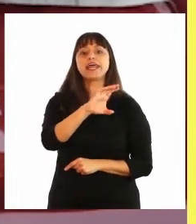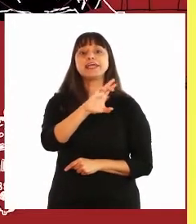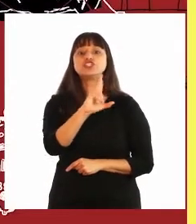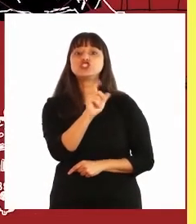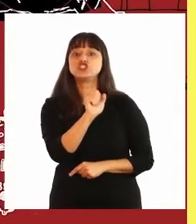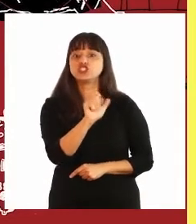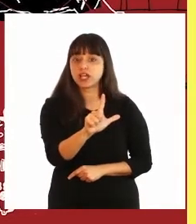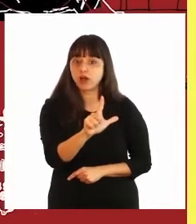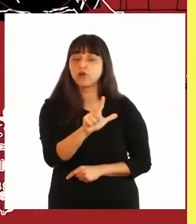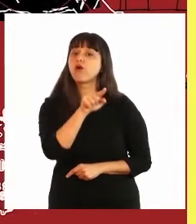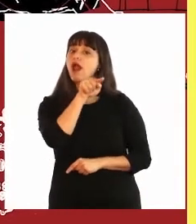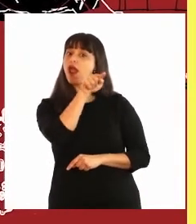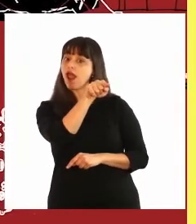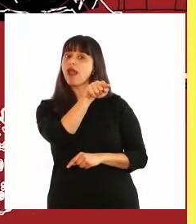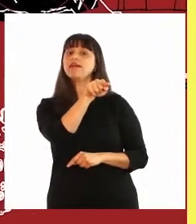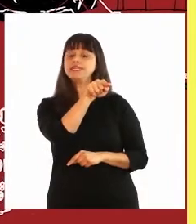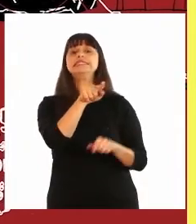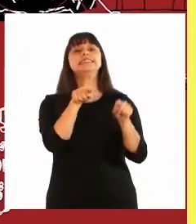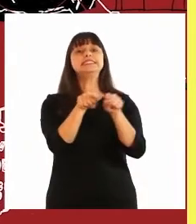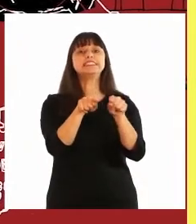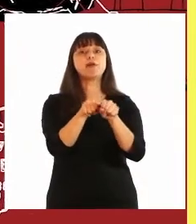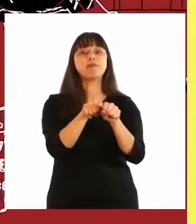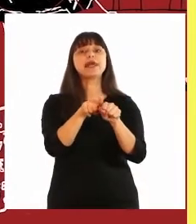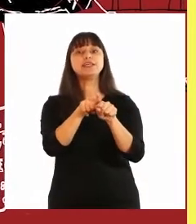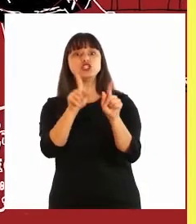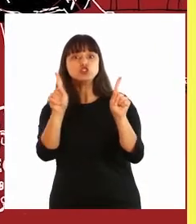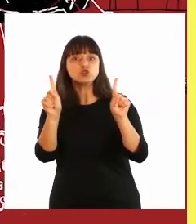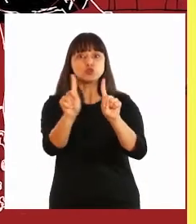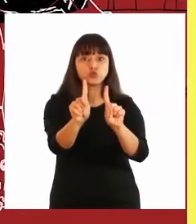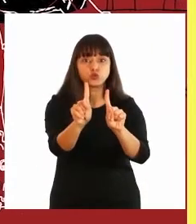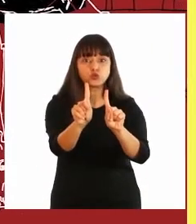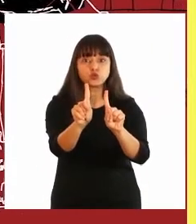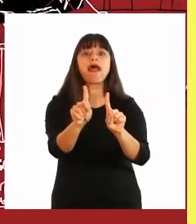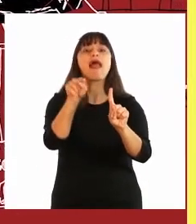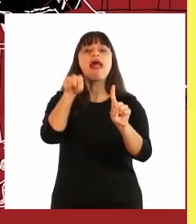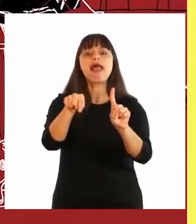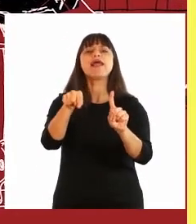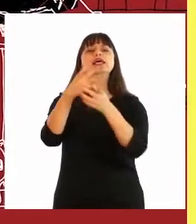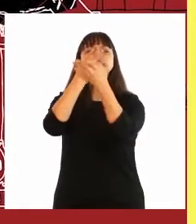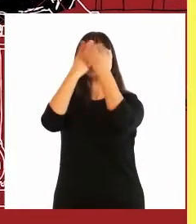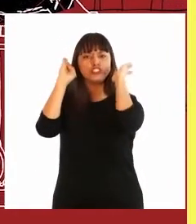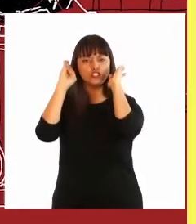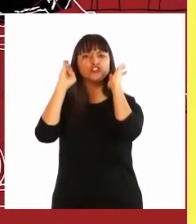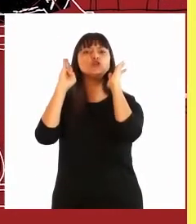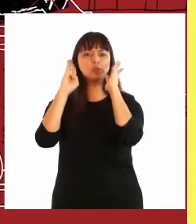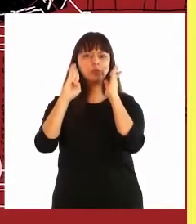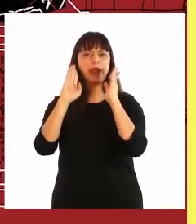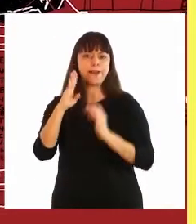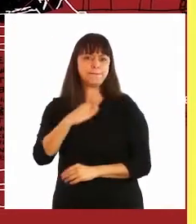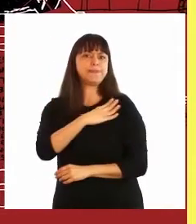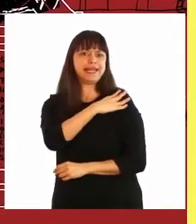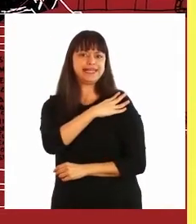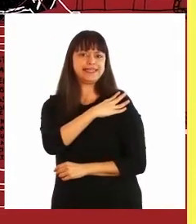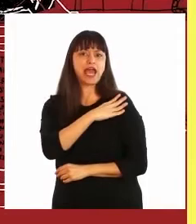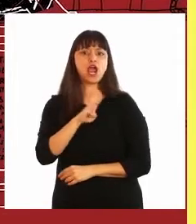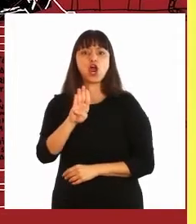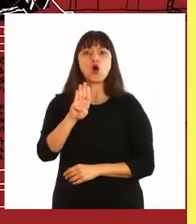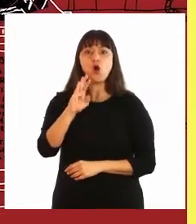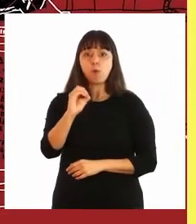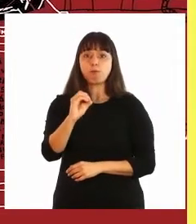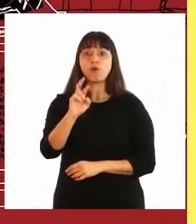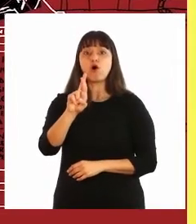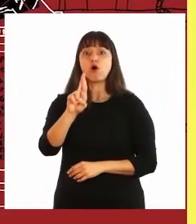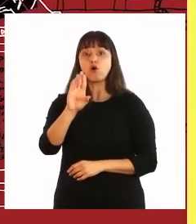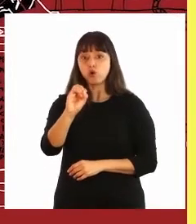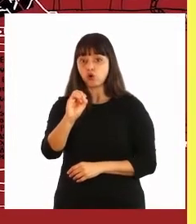existia o índio cadete Bororo trabalhando junto com ele. Esse era o apelido dele, cadete